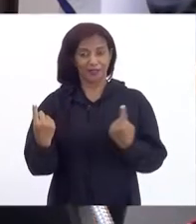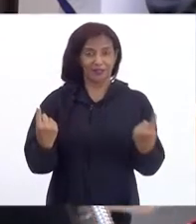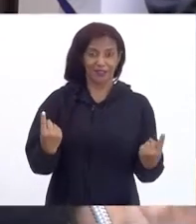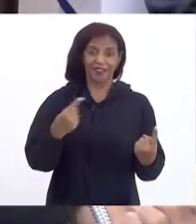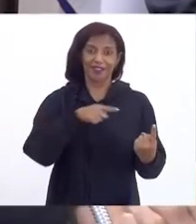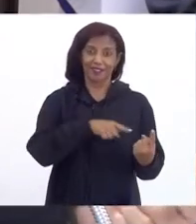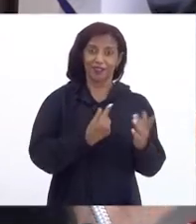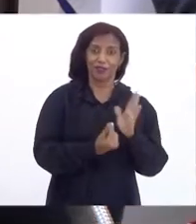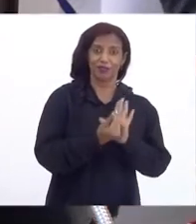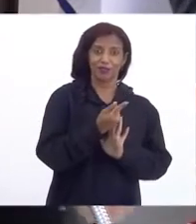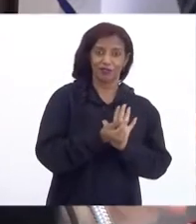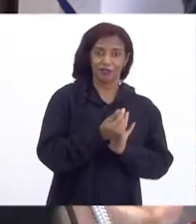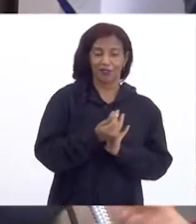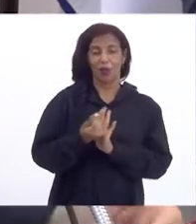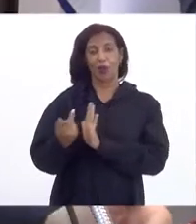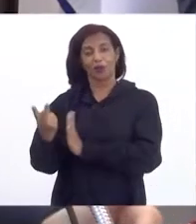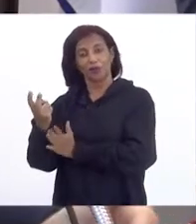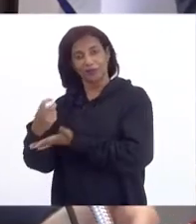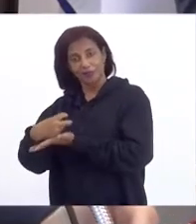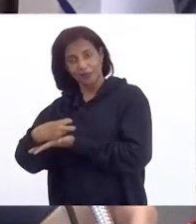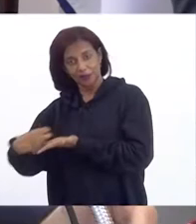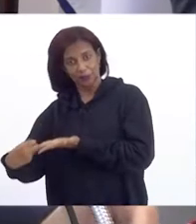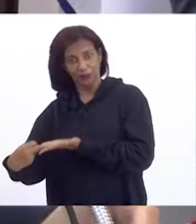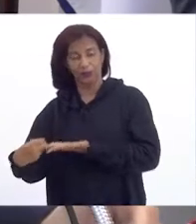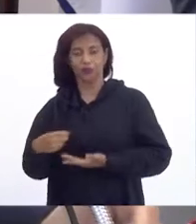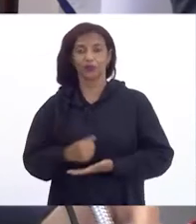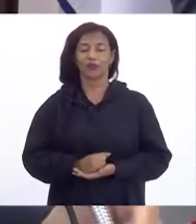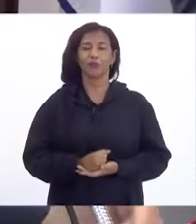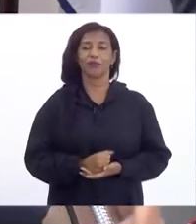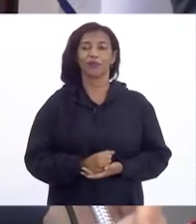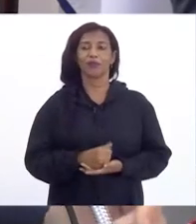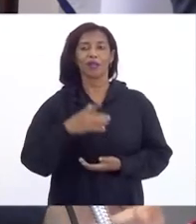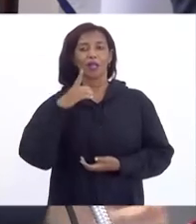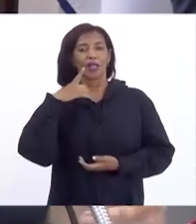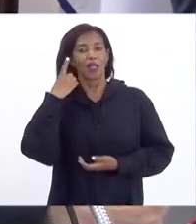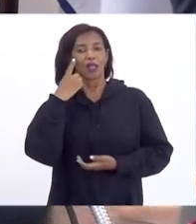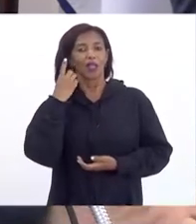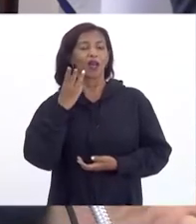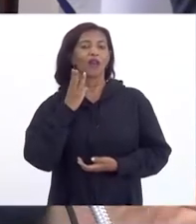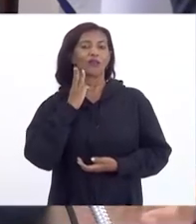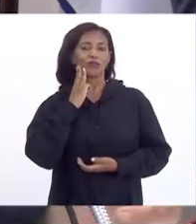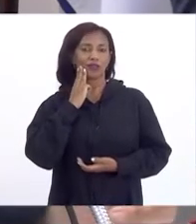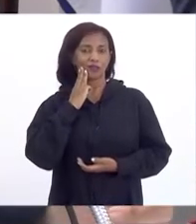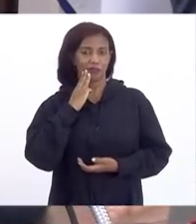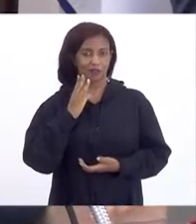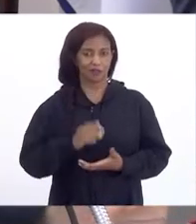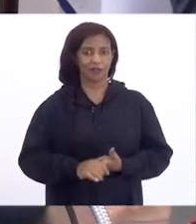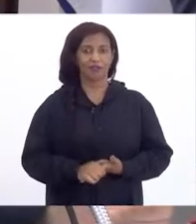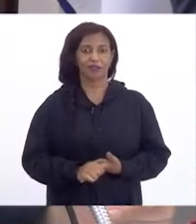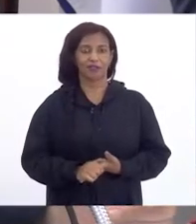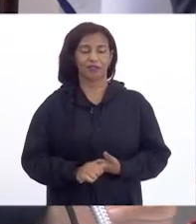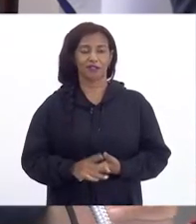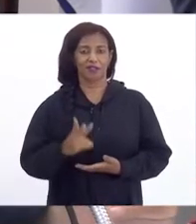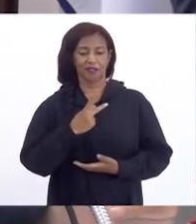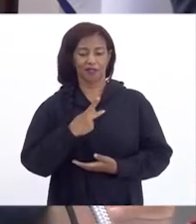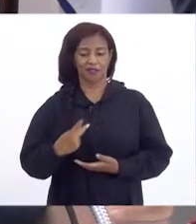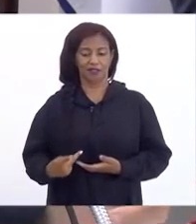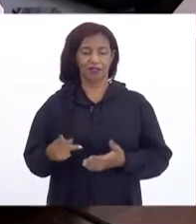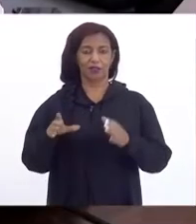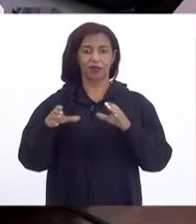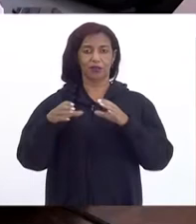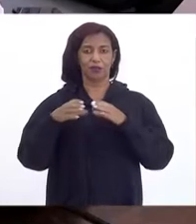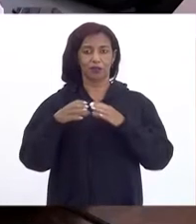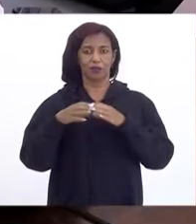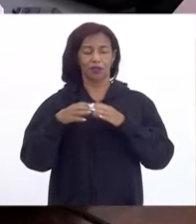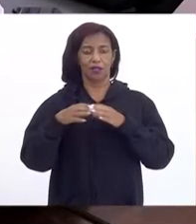de orçamento quanto a de tributação, e do deputado Valdec Carneiro, que preside a Comissão da